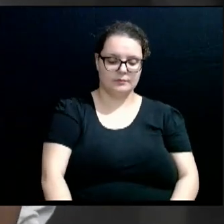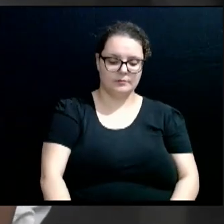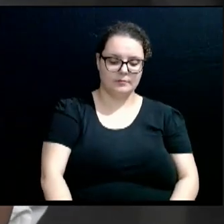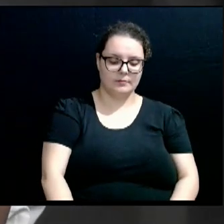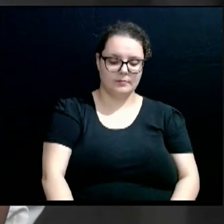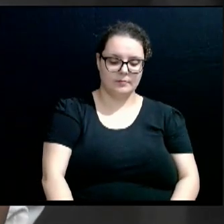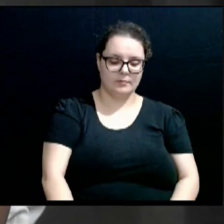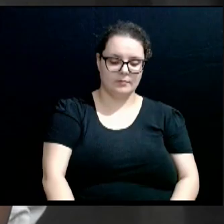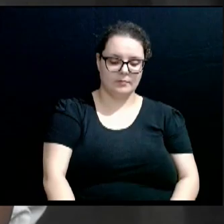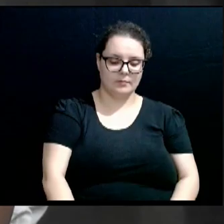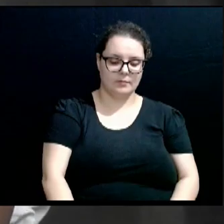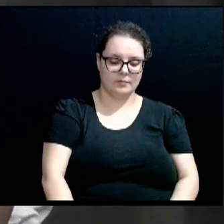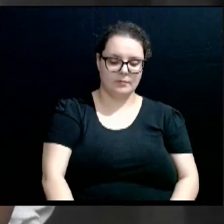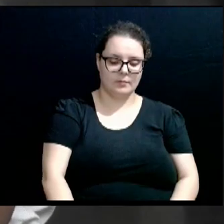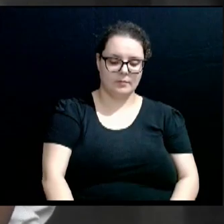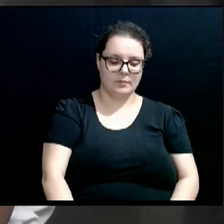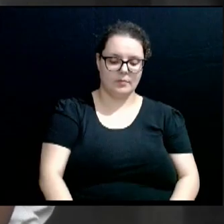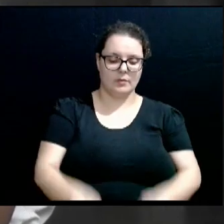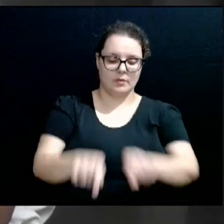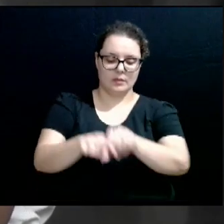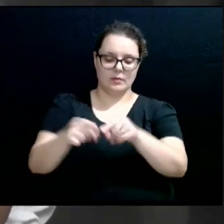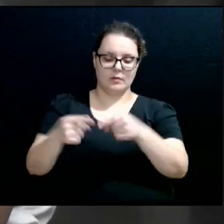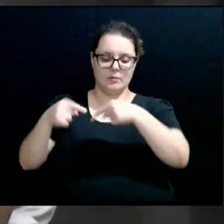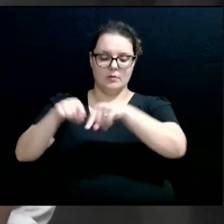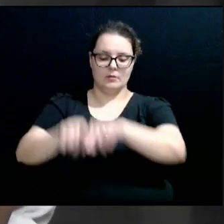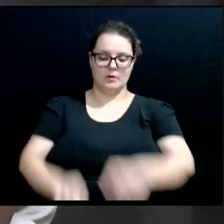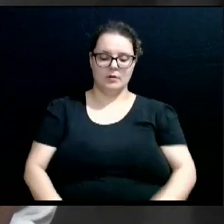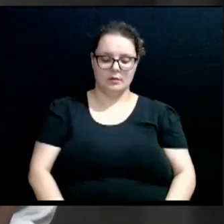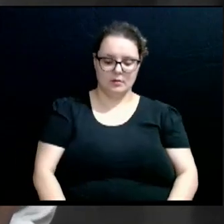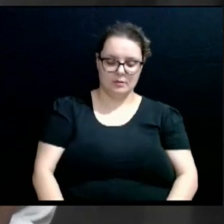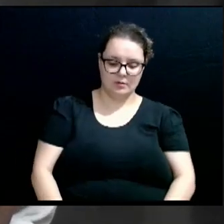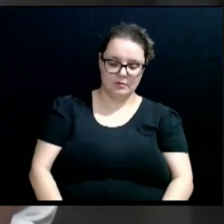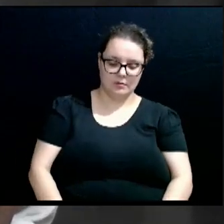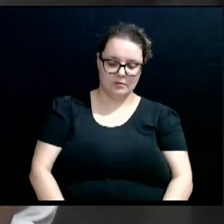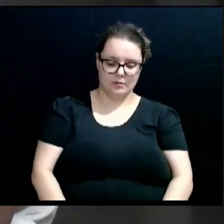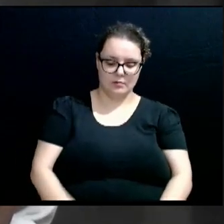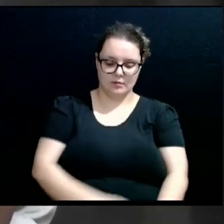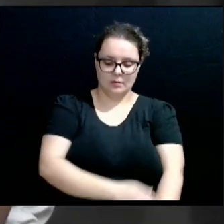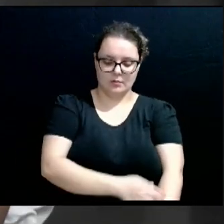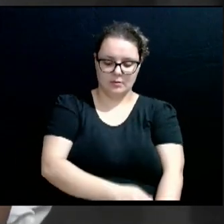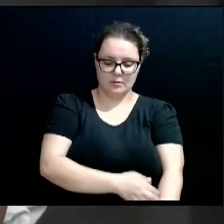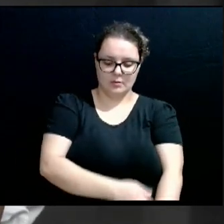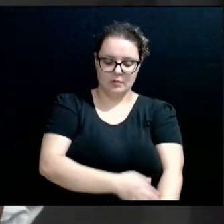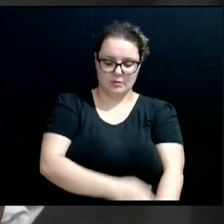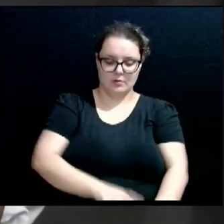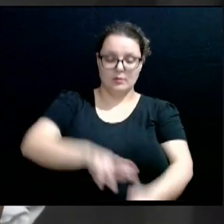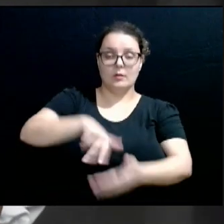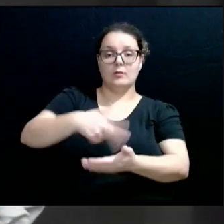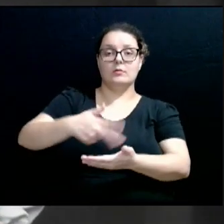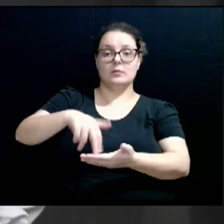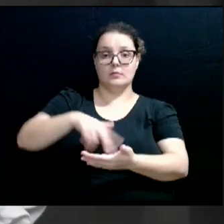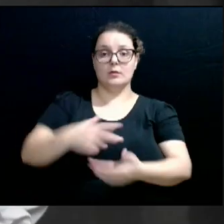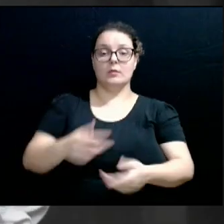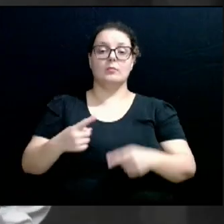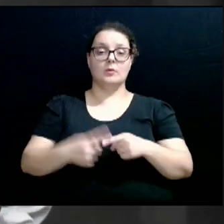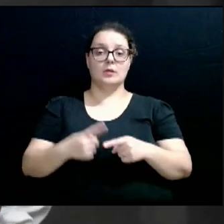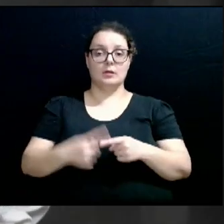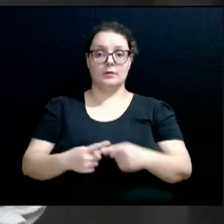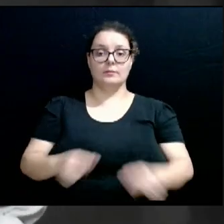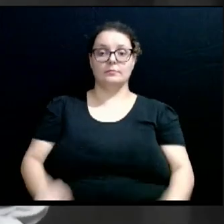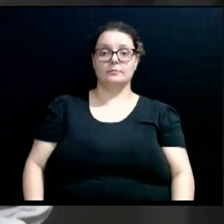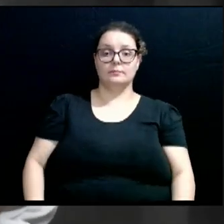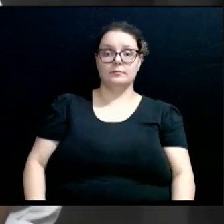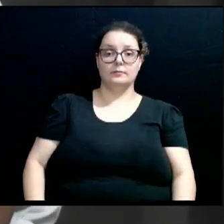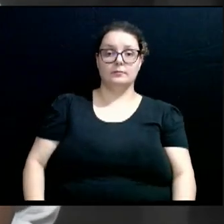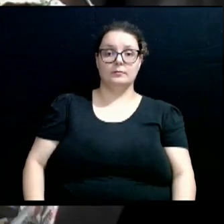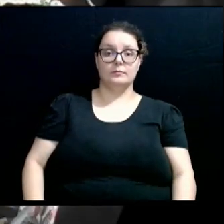faz uma parceria com o hip hop. Né? Porque essa feira já foi ou ela vai acontecer?